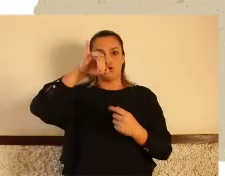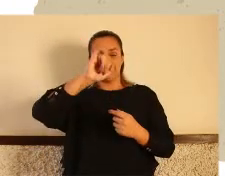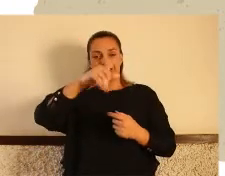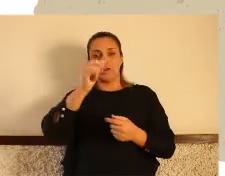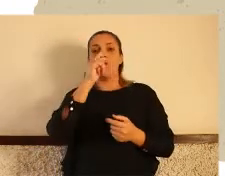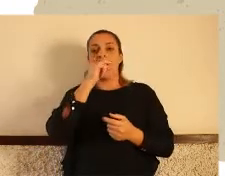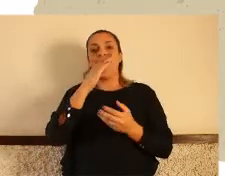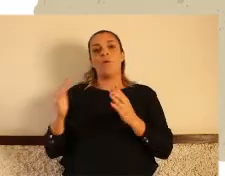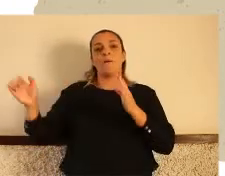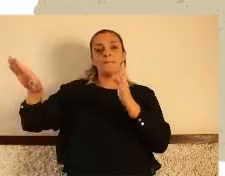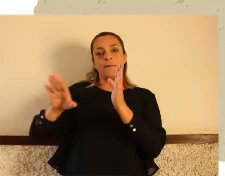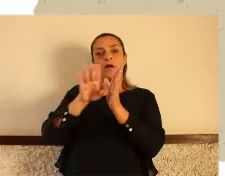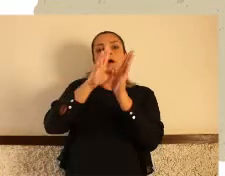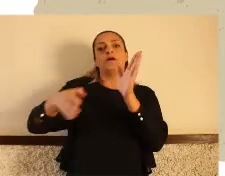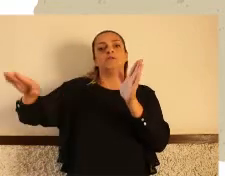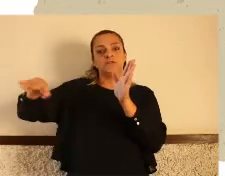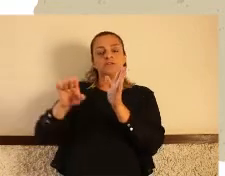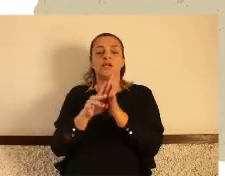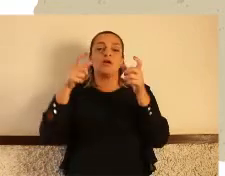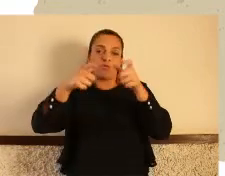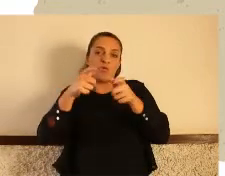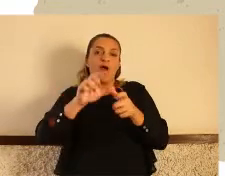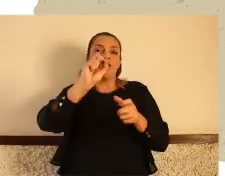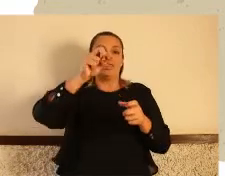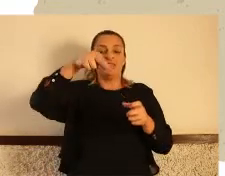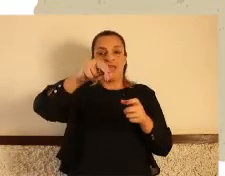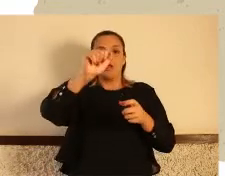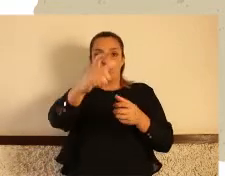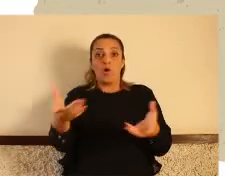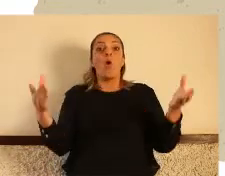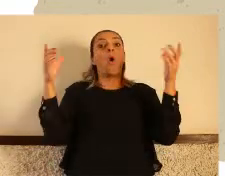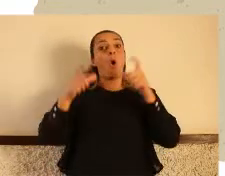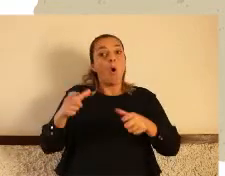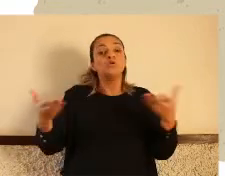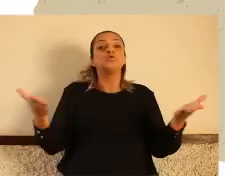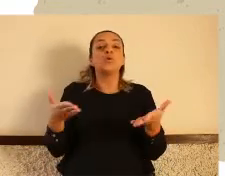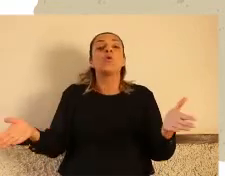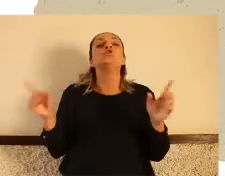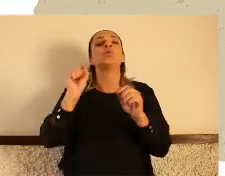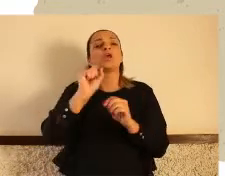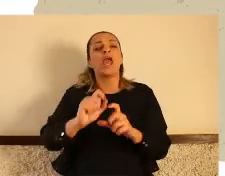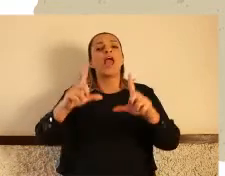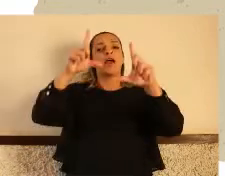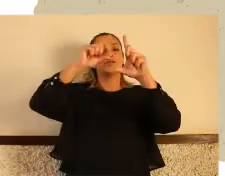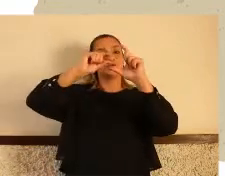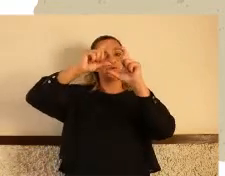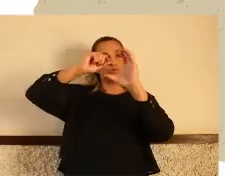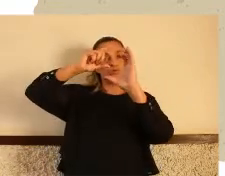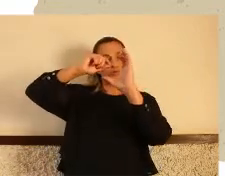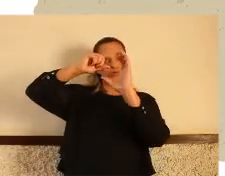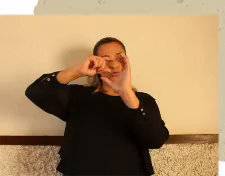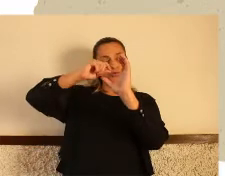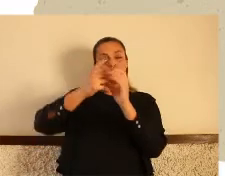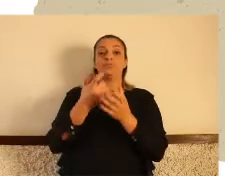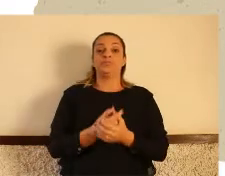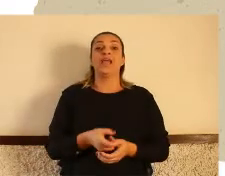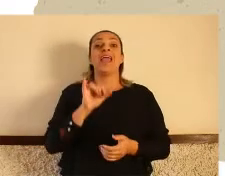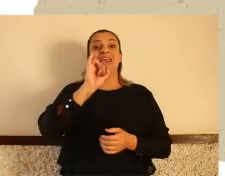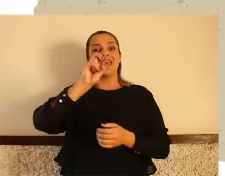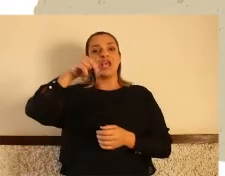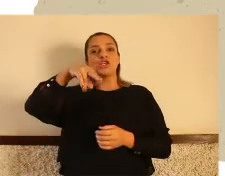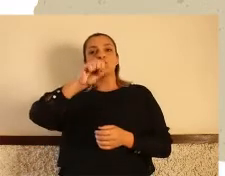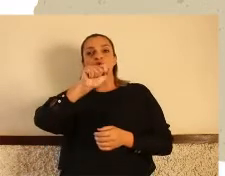da Ásia Menor, região da Anatólia, onde hoje se encontra a Turquia. A Grécia insular, que